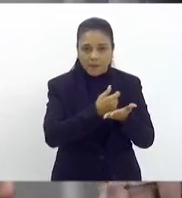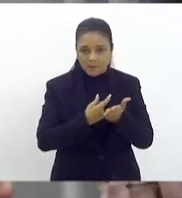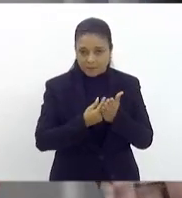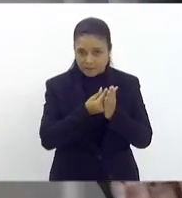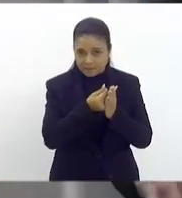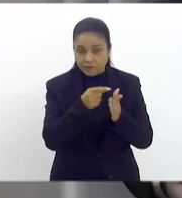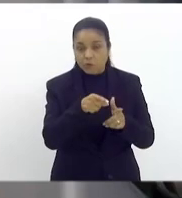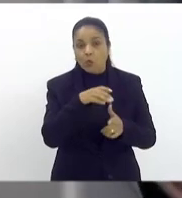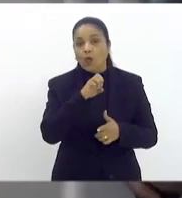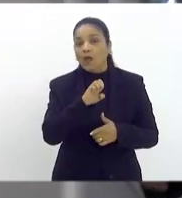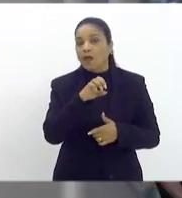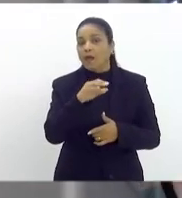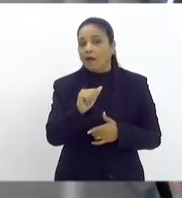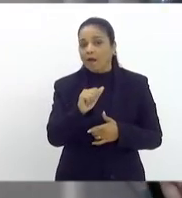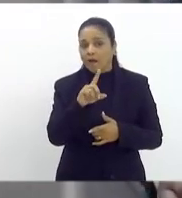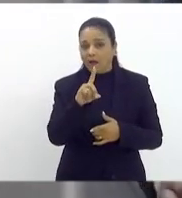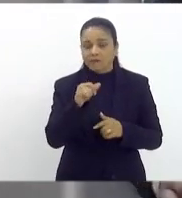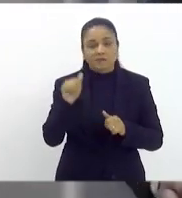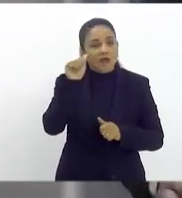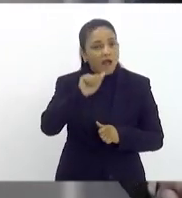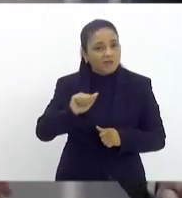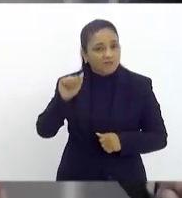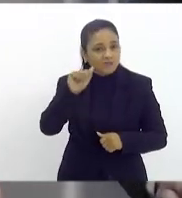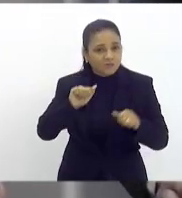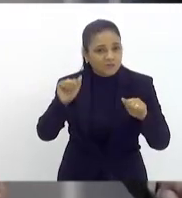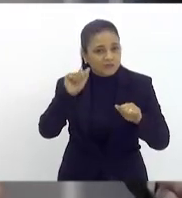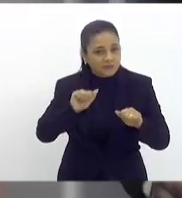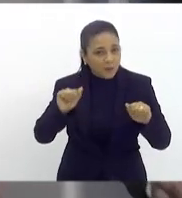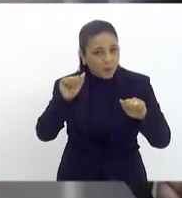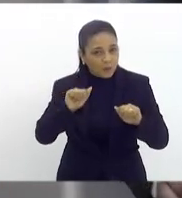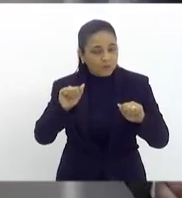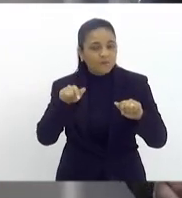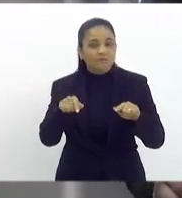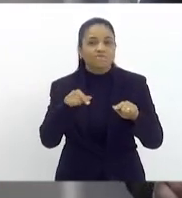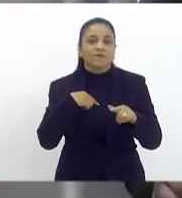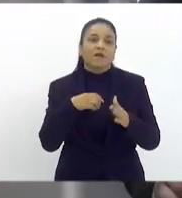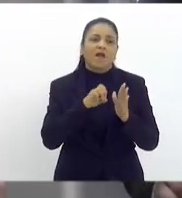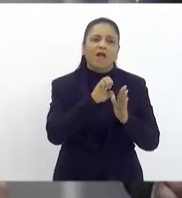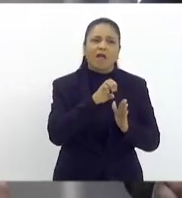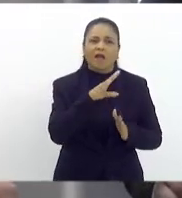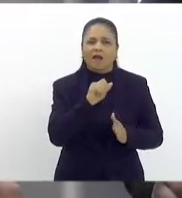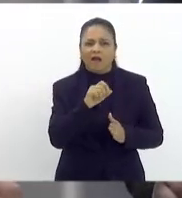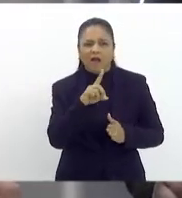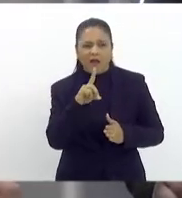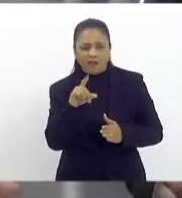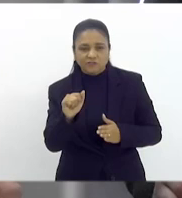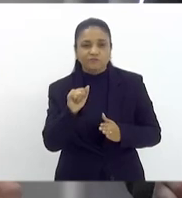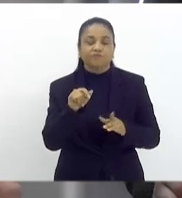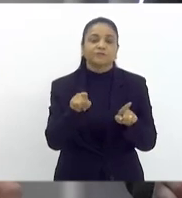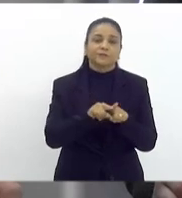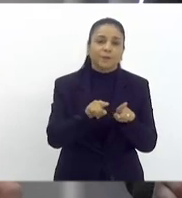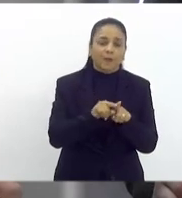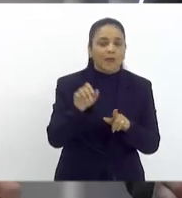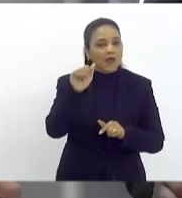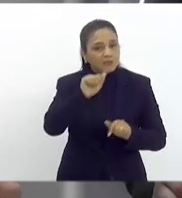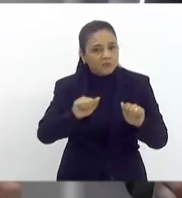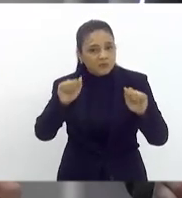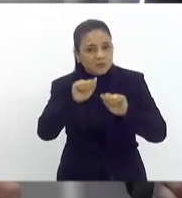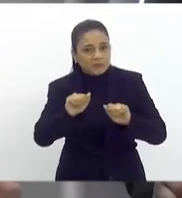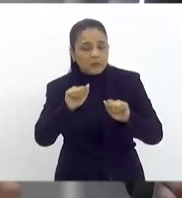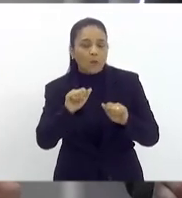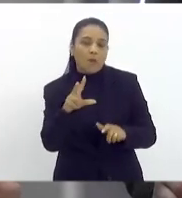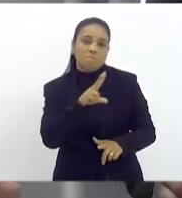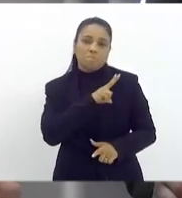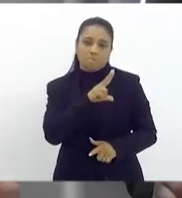do ECAD, das associações, à vista que tanto o ECAD quanto as associações são de natureza privada. E